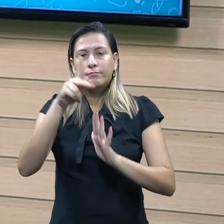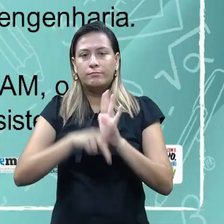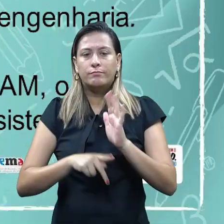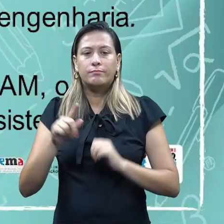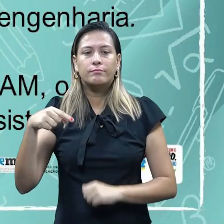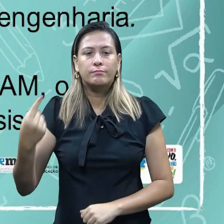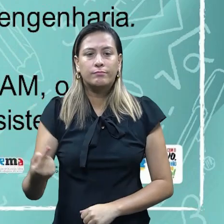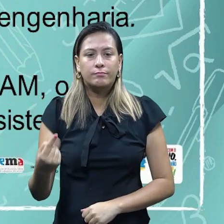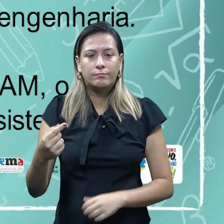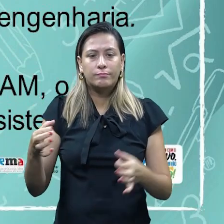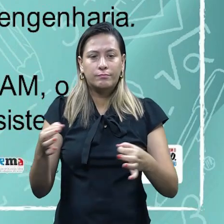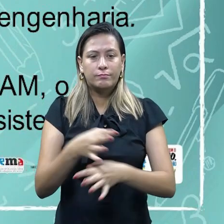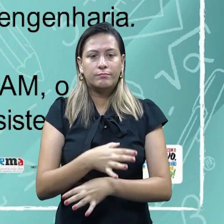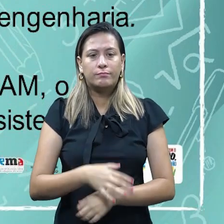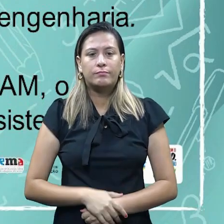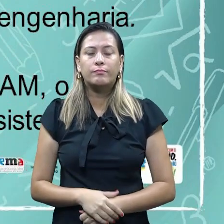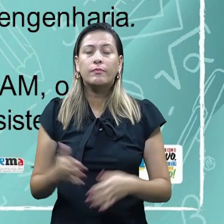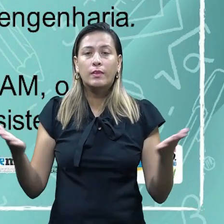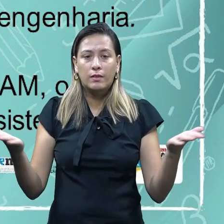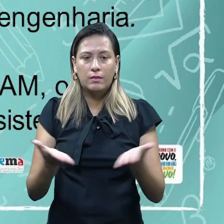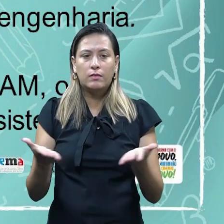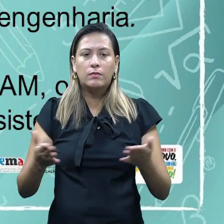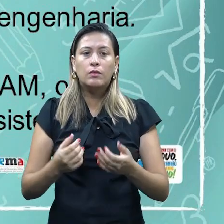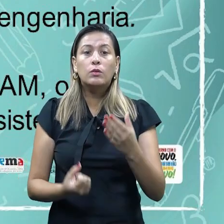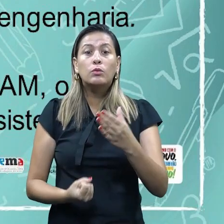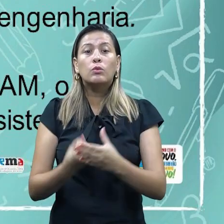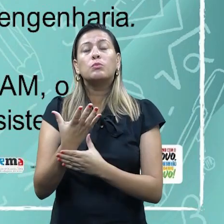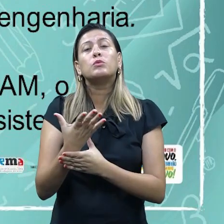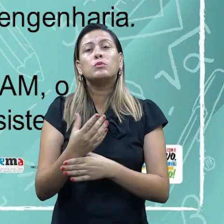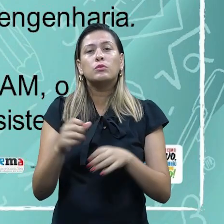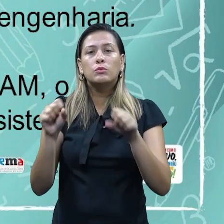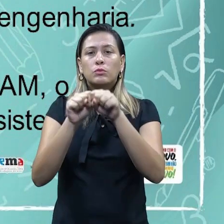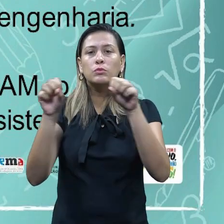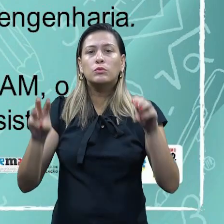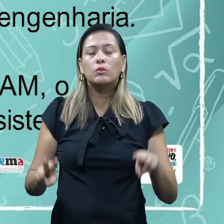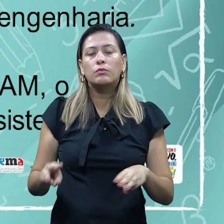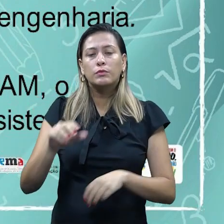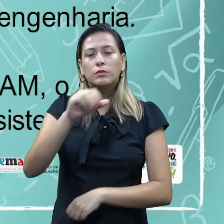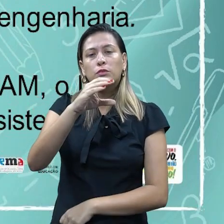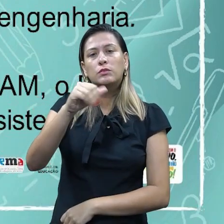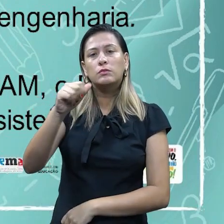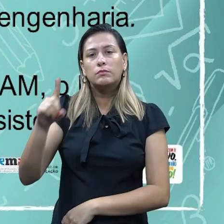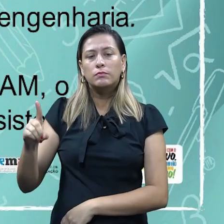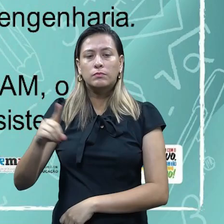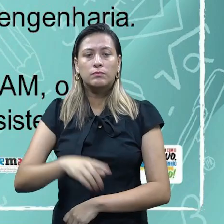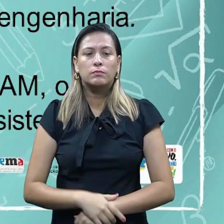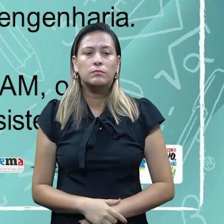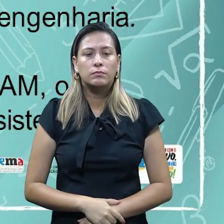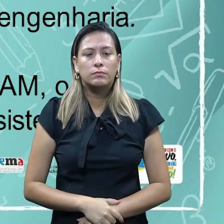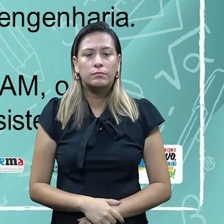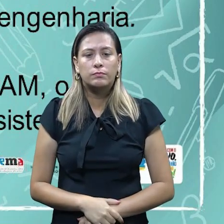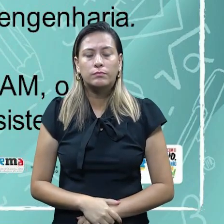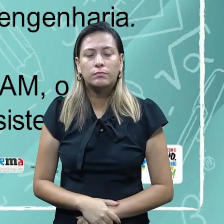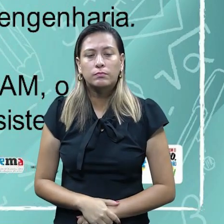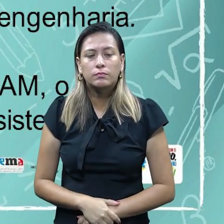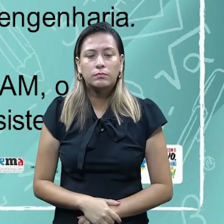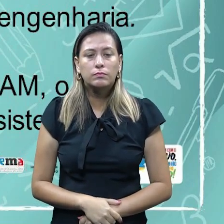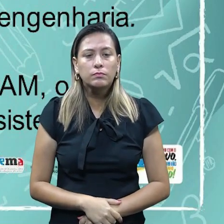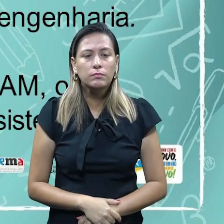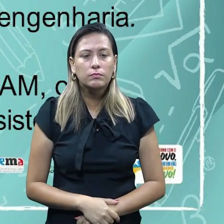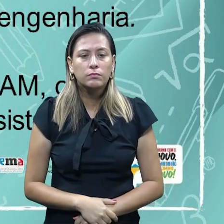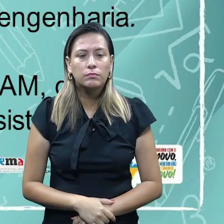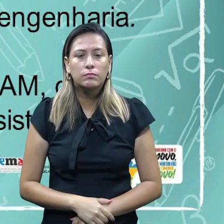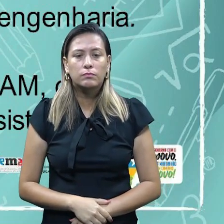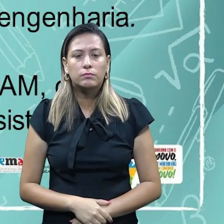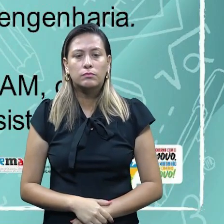de pronto. Vamos falar agora um pouco sobre a origem desse CAD. Então, a história do software